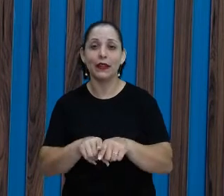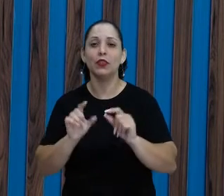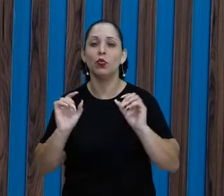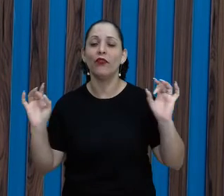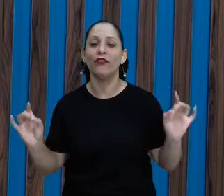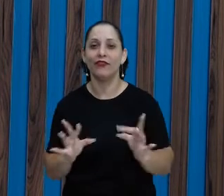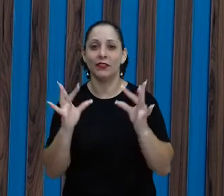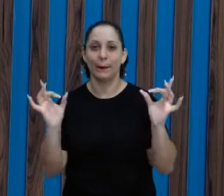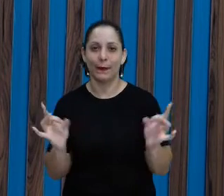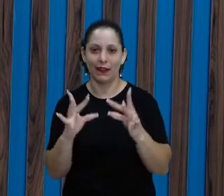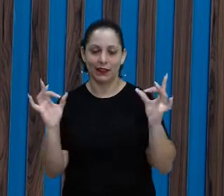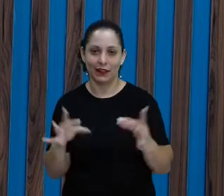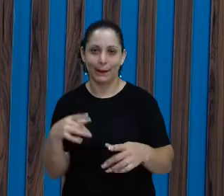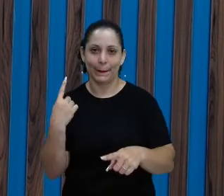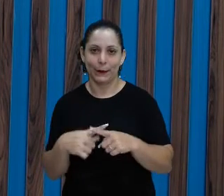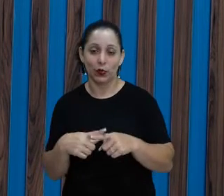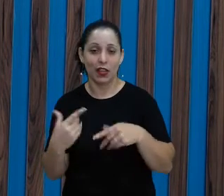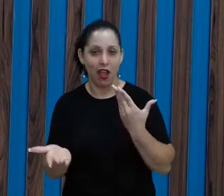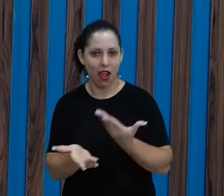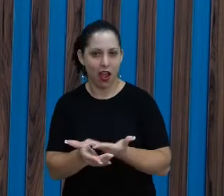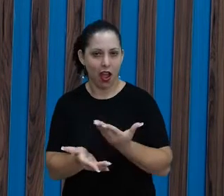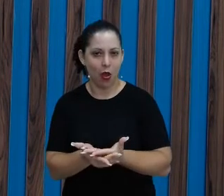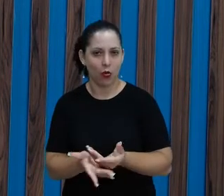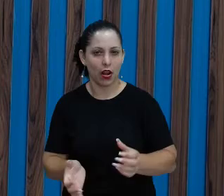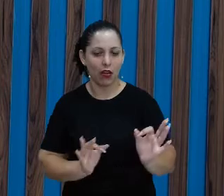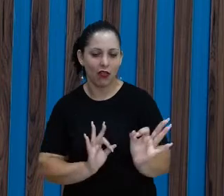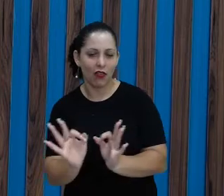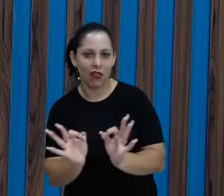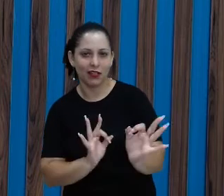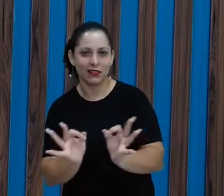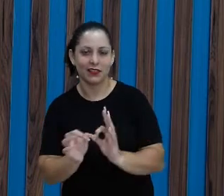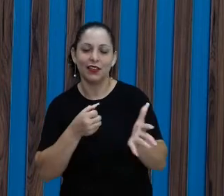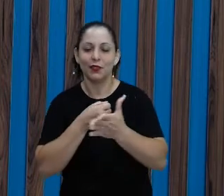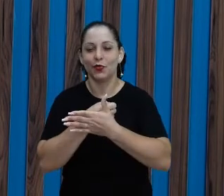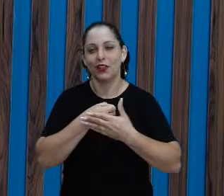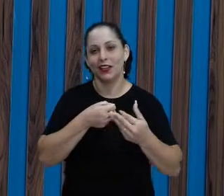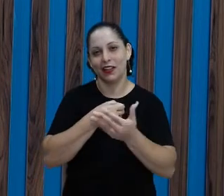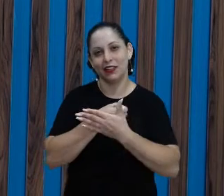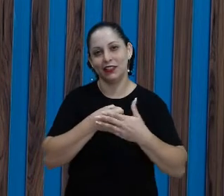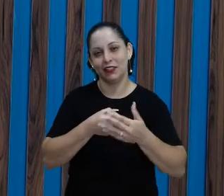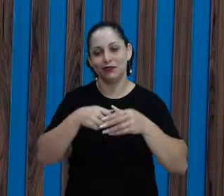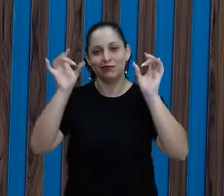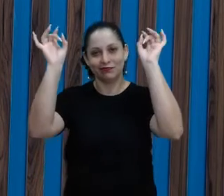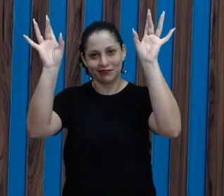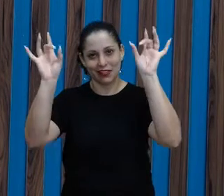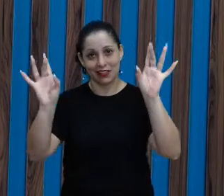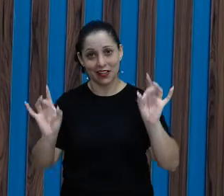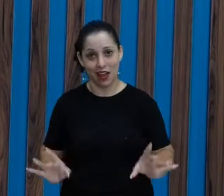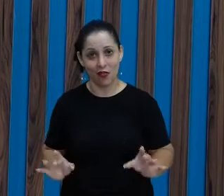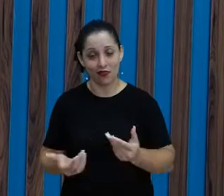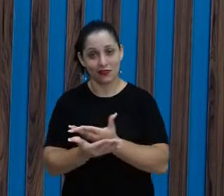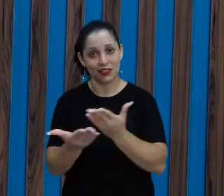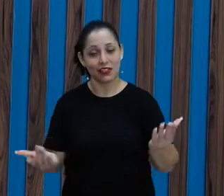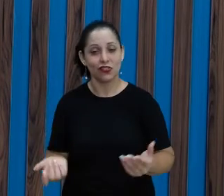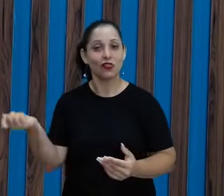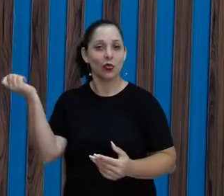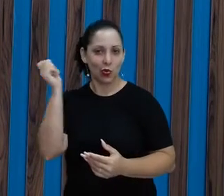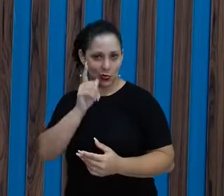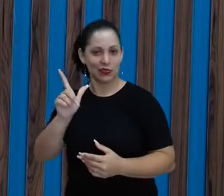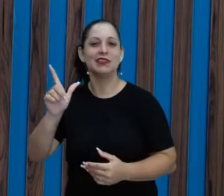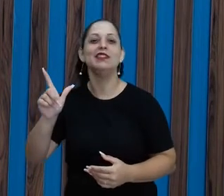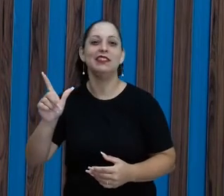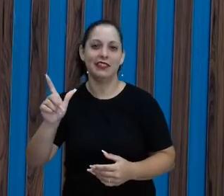nossa aula ela é produzida, né, com muito carinho e muito especial para que vocês consigam